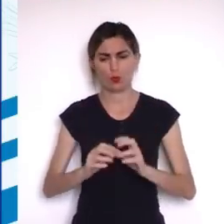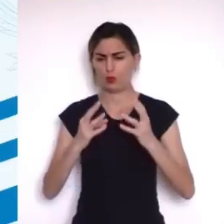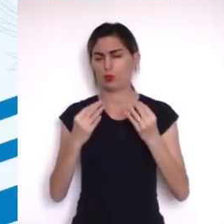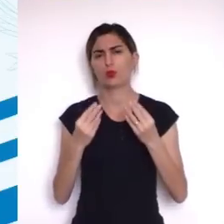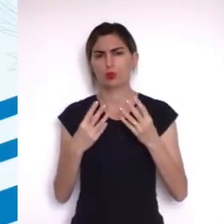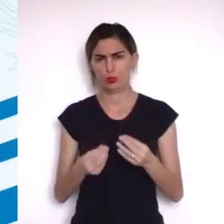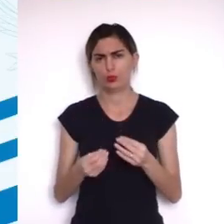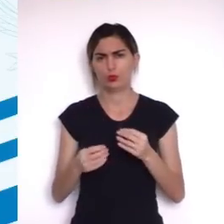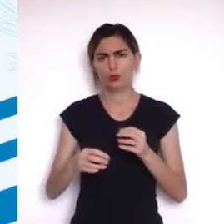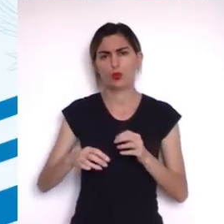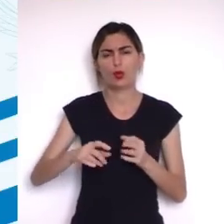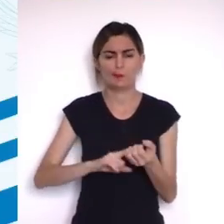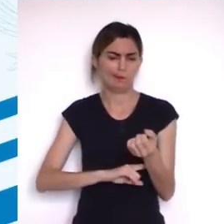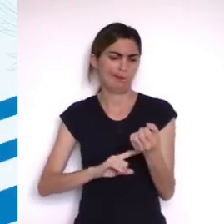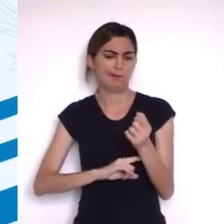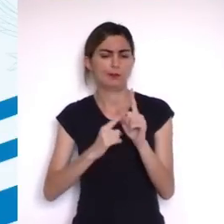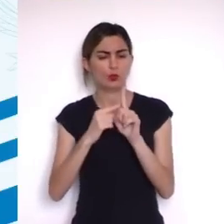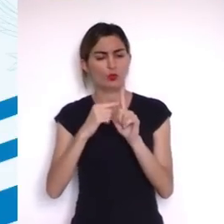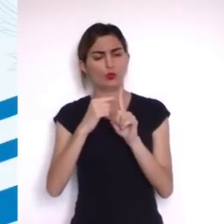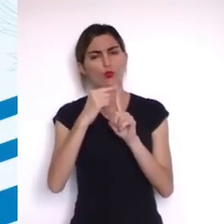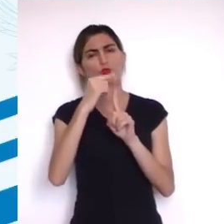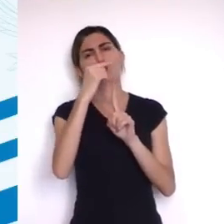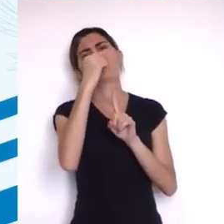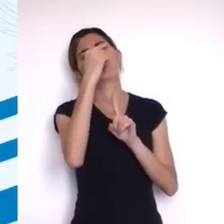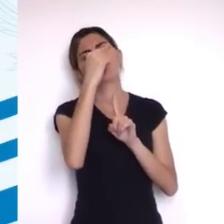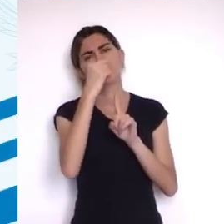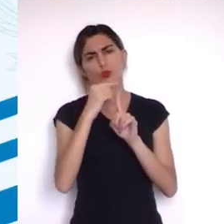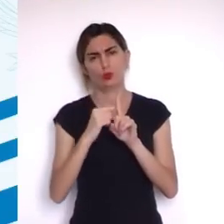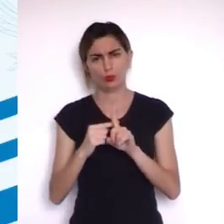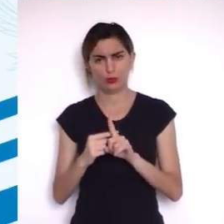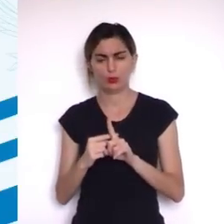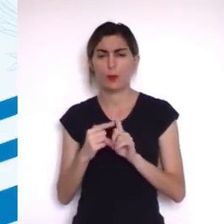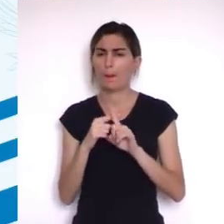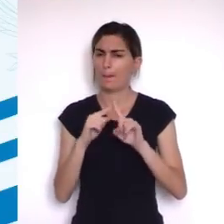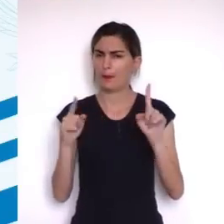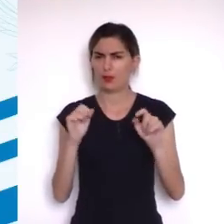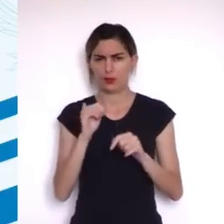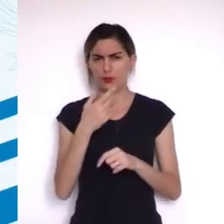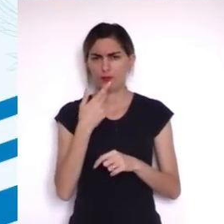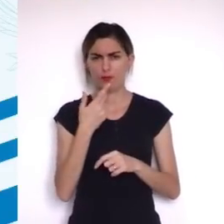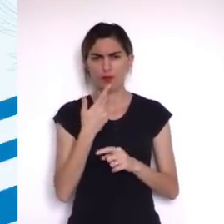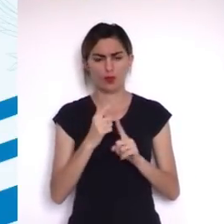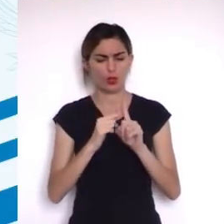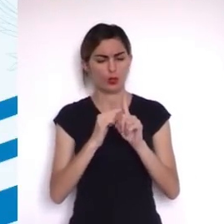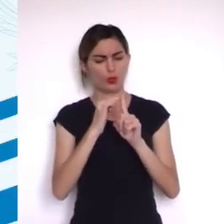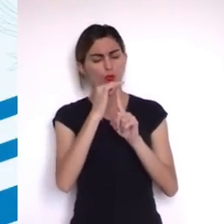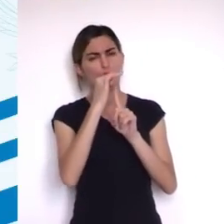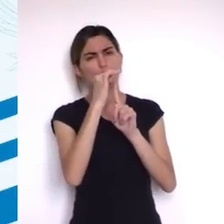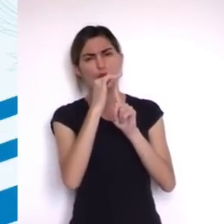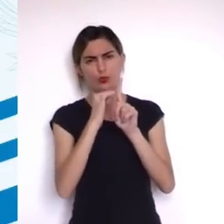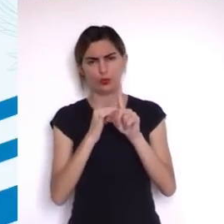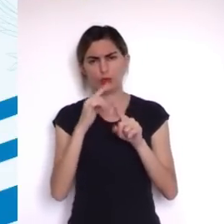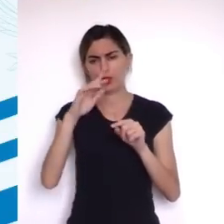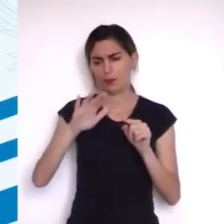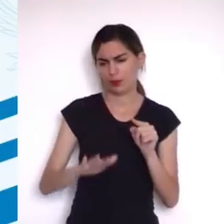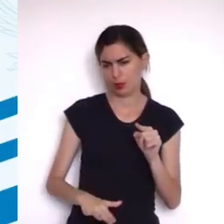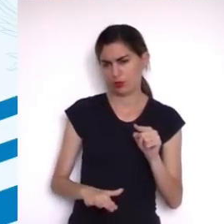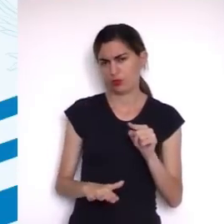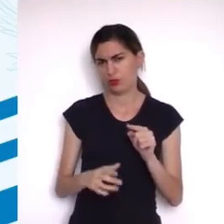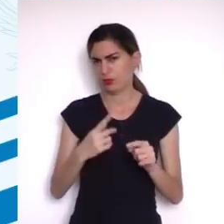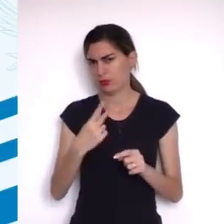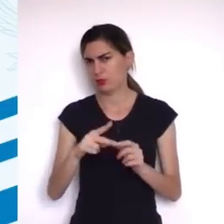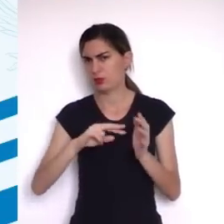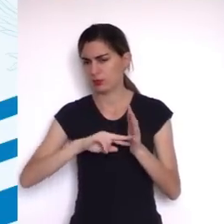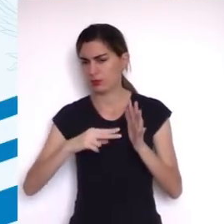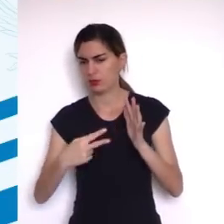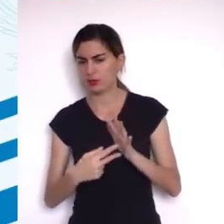falo muito agitadas, é porque a temperatura está alta. Mas se eu falar que a temperatura está